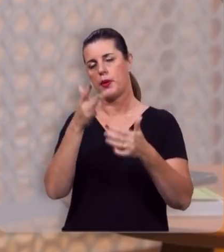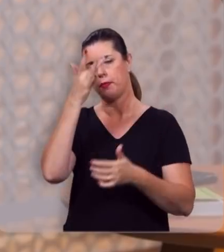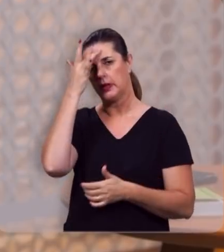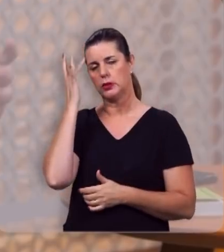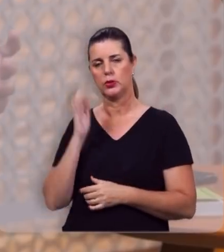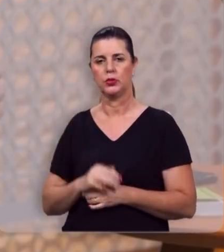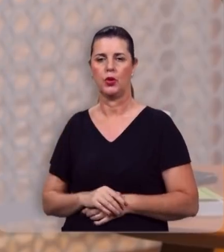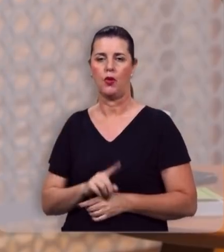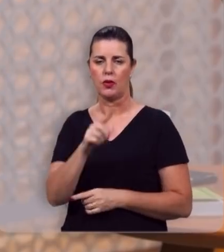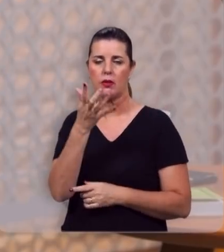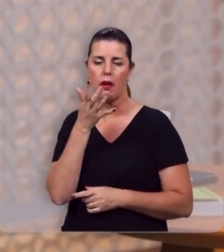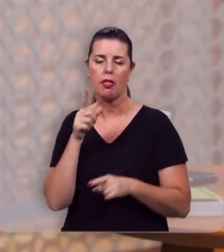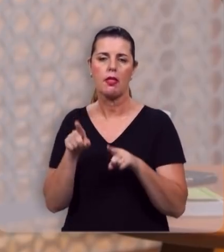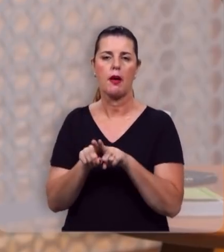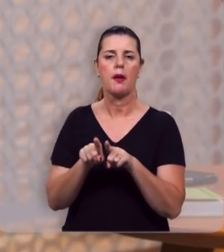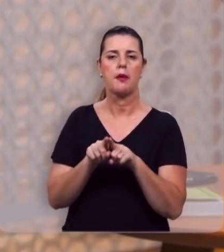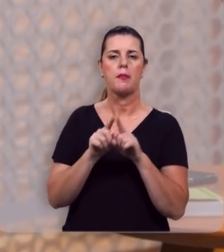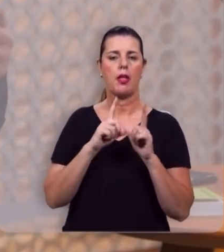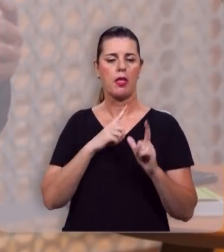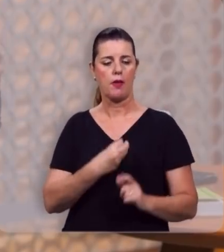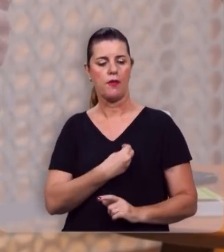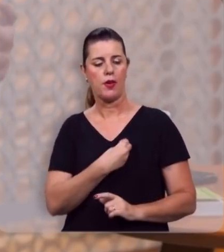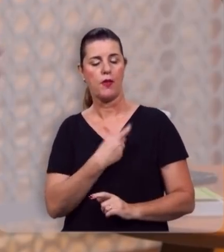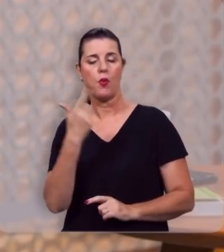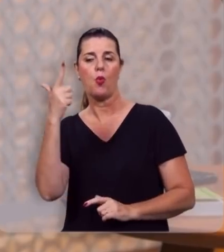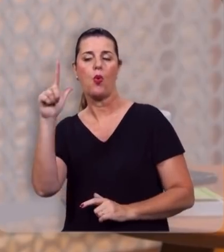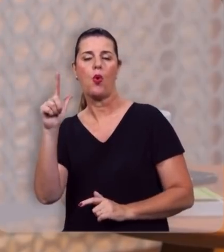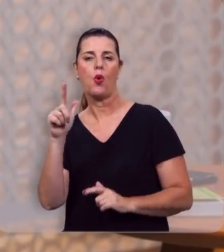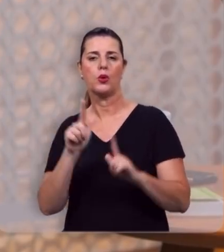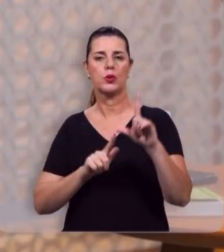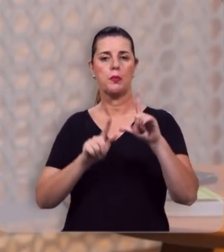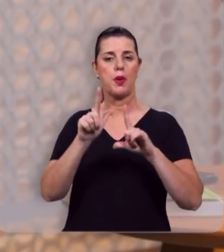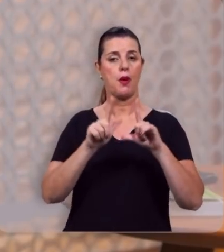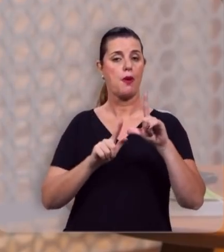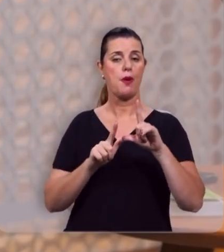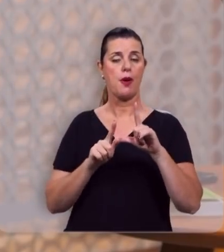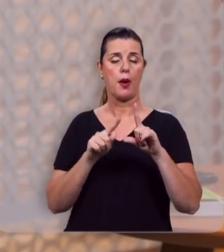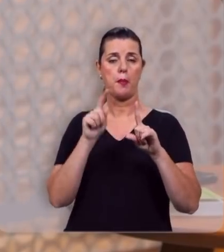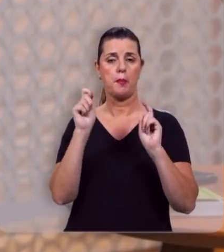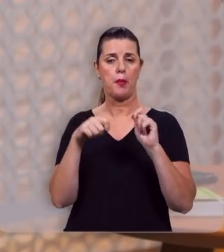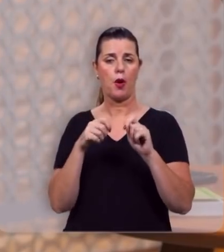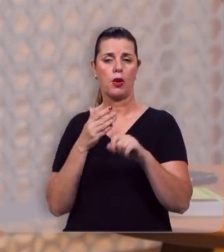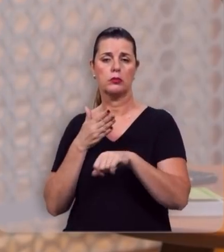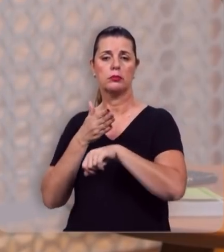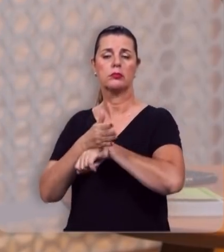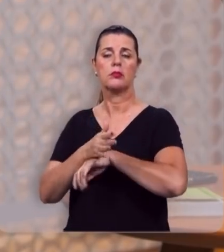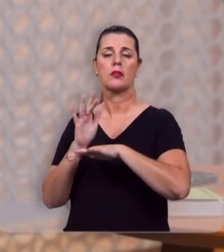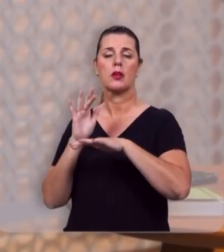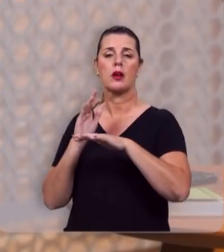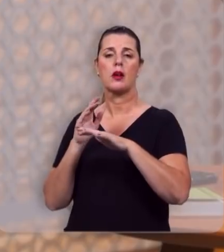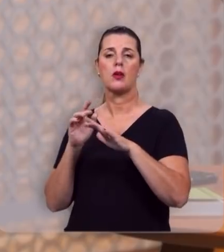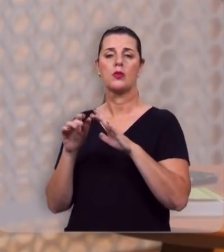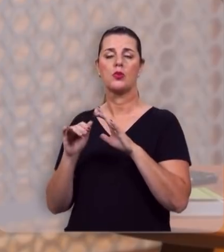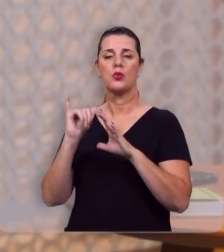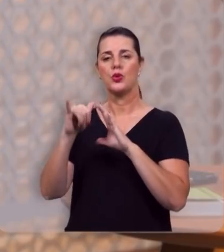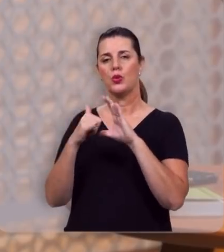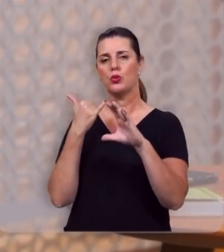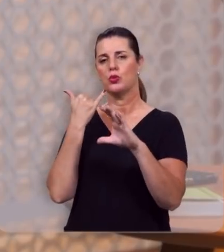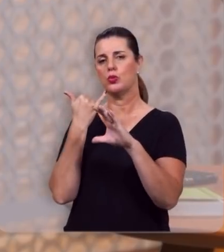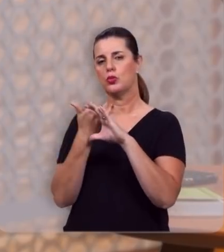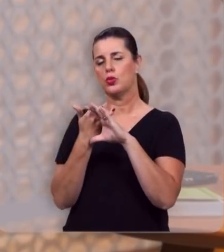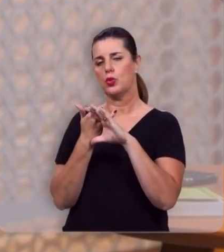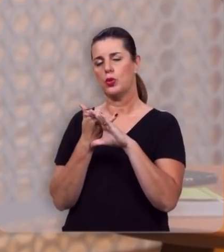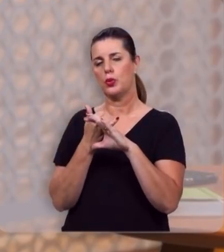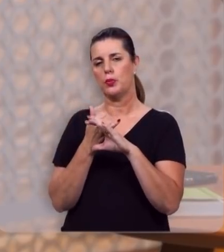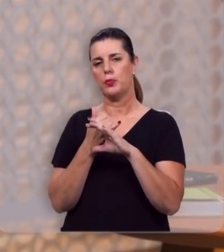você quiser. Se você quiser também acompanhar os outros programas, você pode acessar o nosso canal no